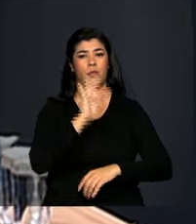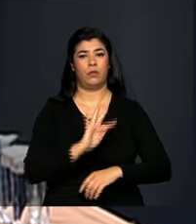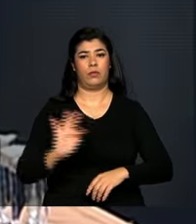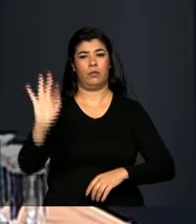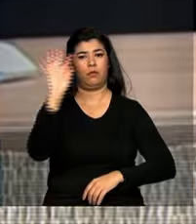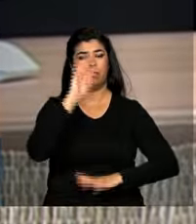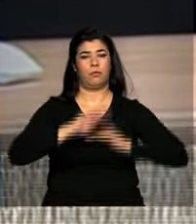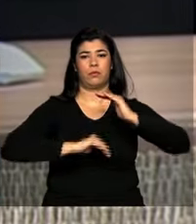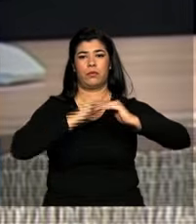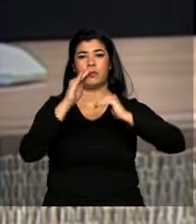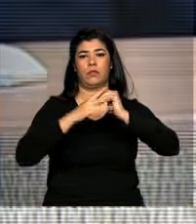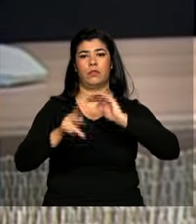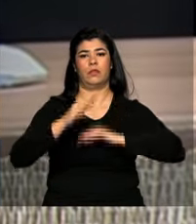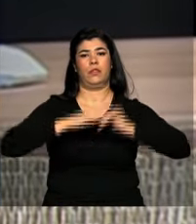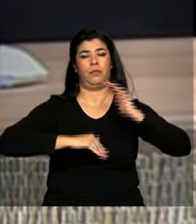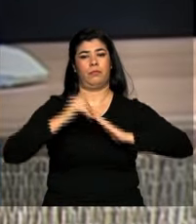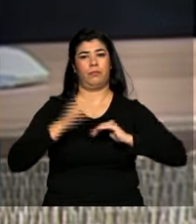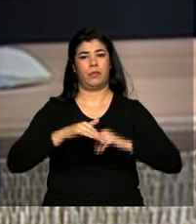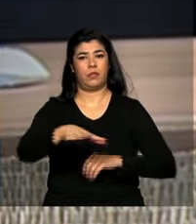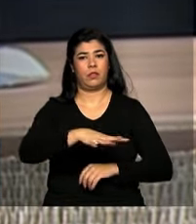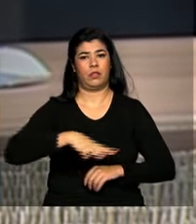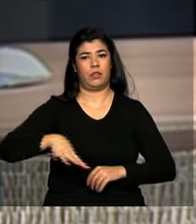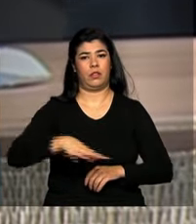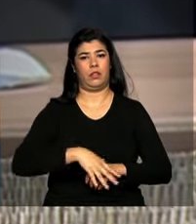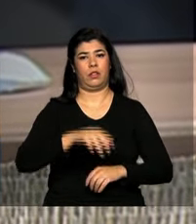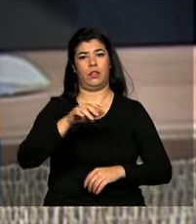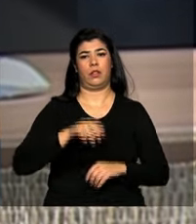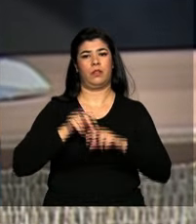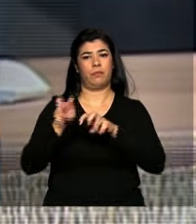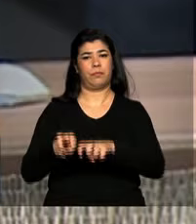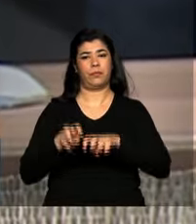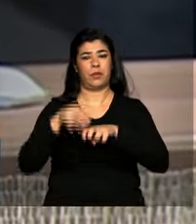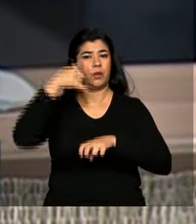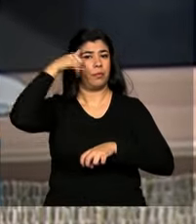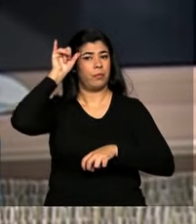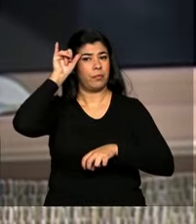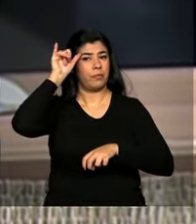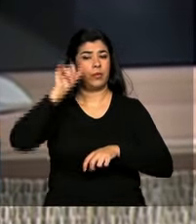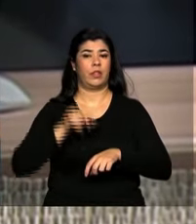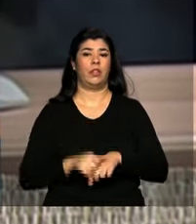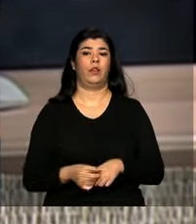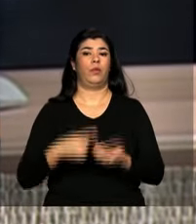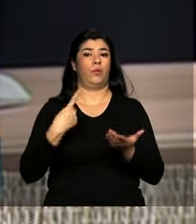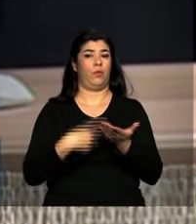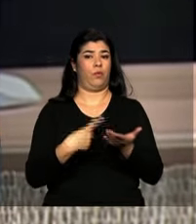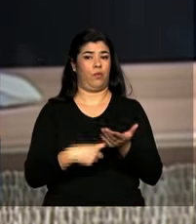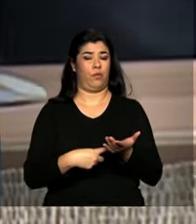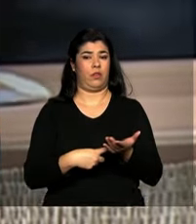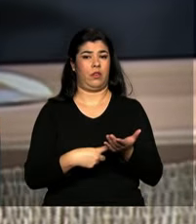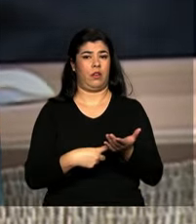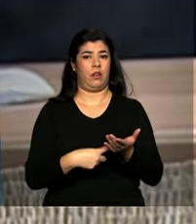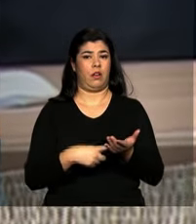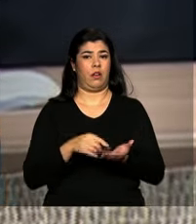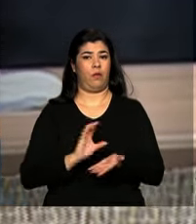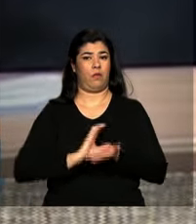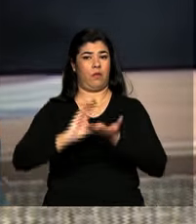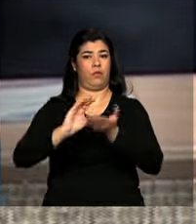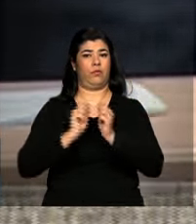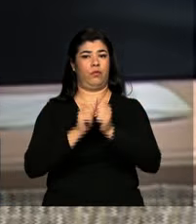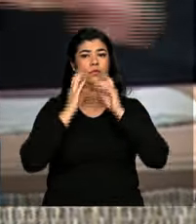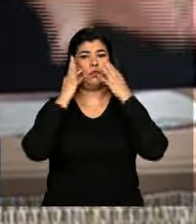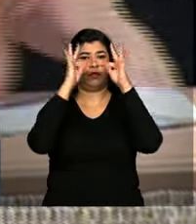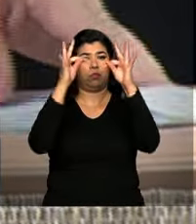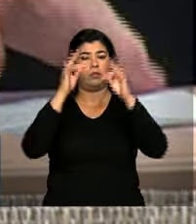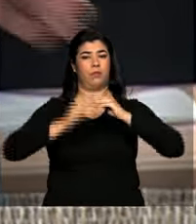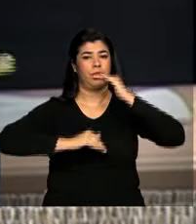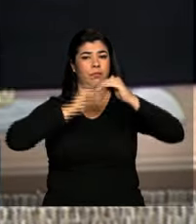voltadas ao desenvolvimento do setor agropecuário. A combinação crédito e tecnologia é um dos fatores de